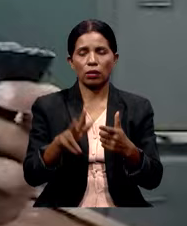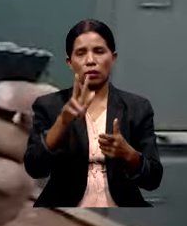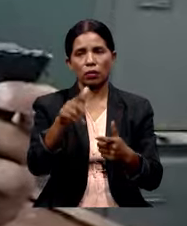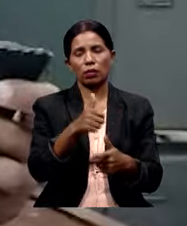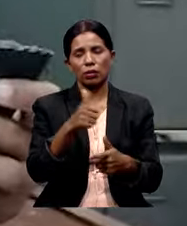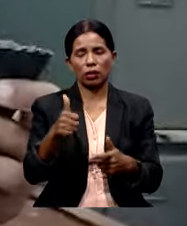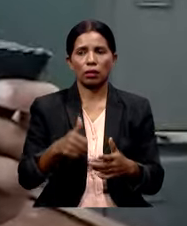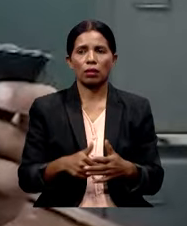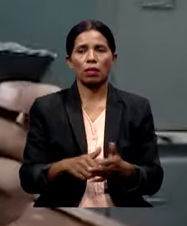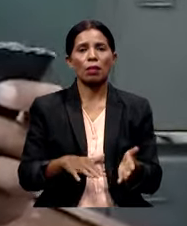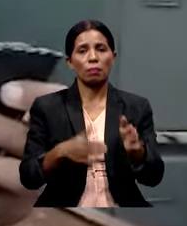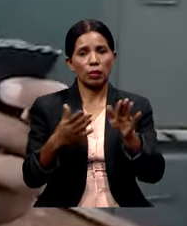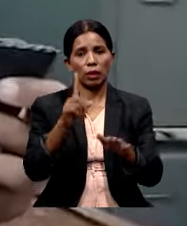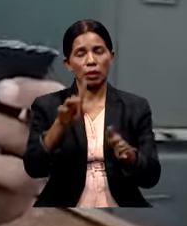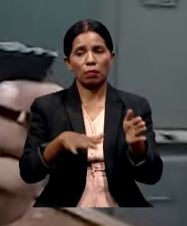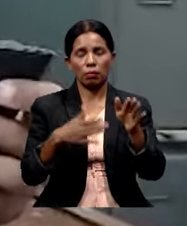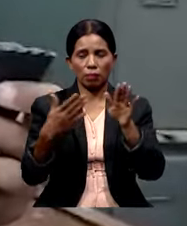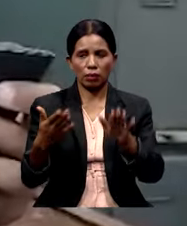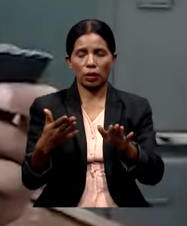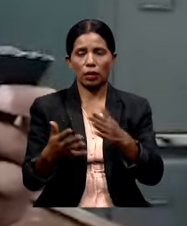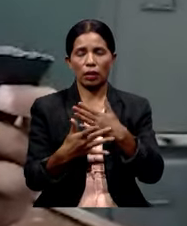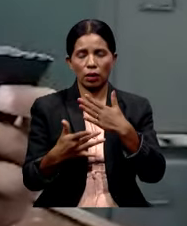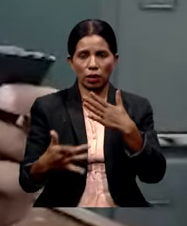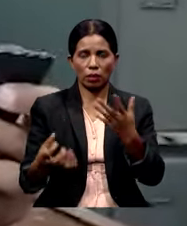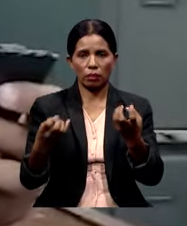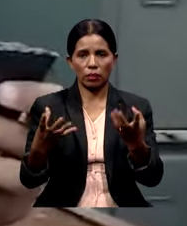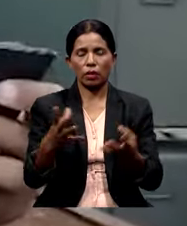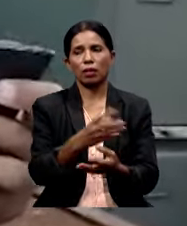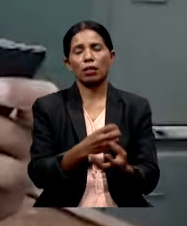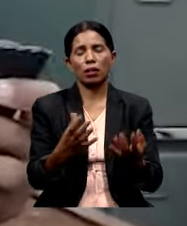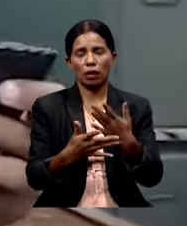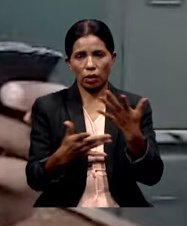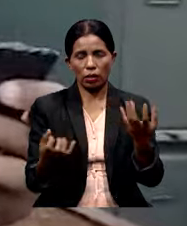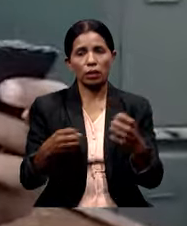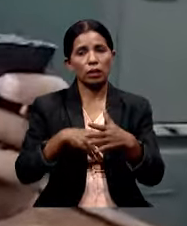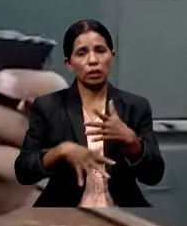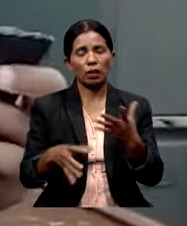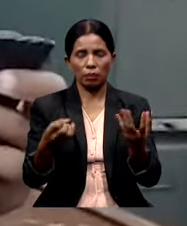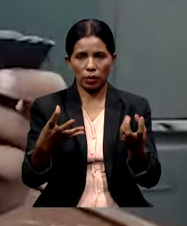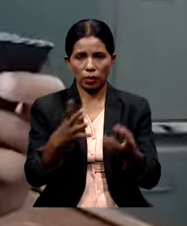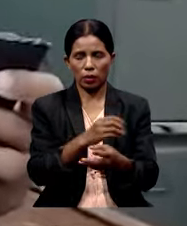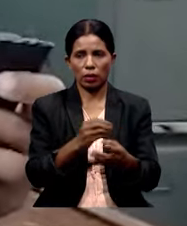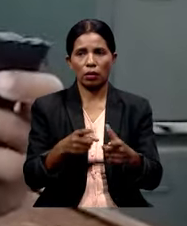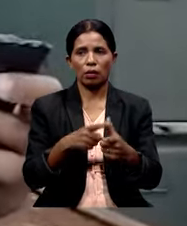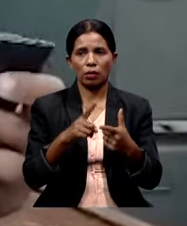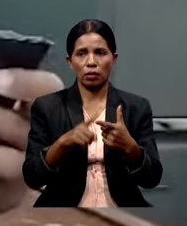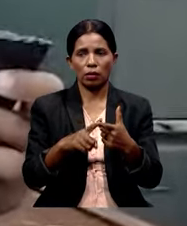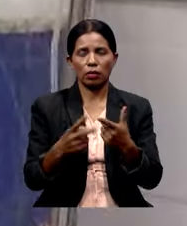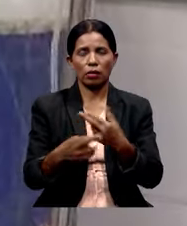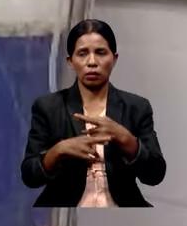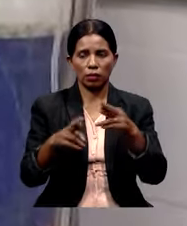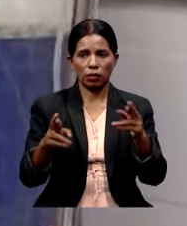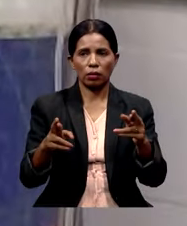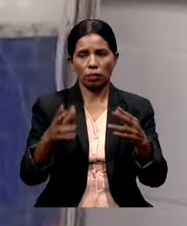ida mate tamba choki problemik i rua ida sel tamba chok septiko infeksam grave tra resultado si infeksam